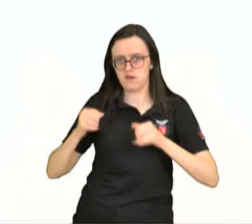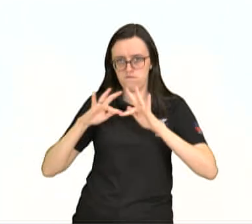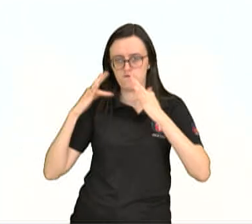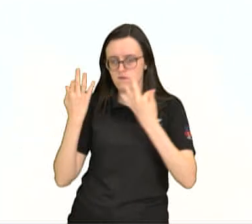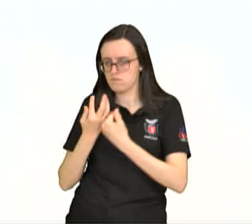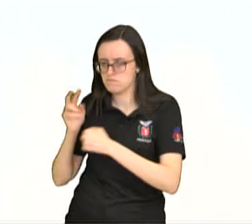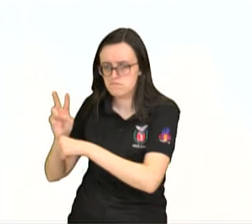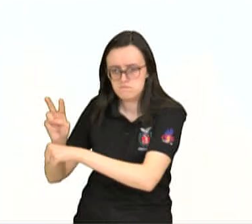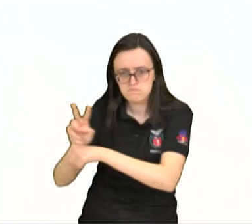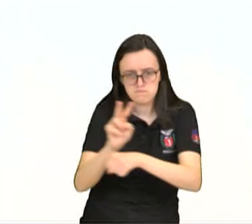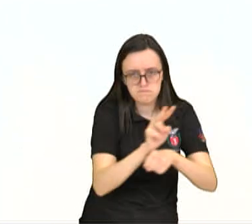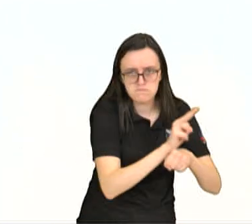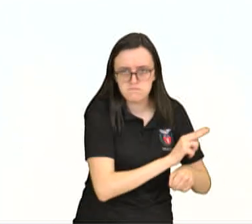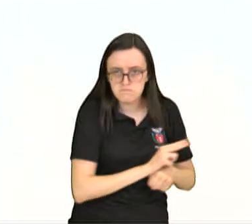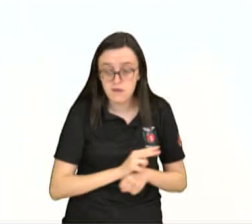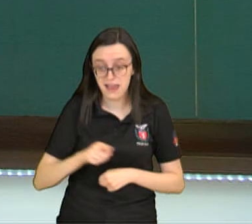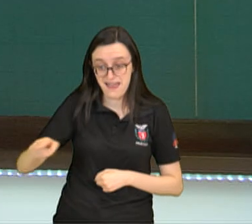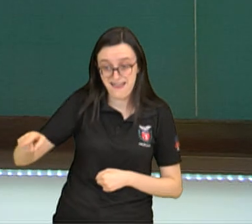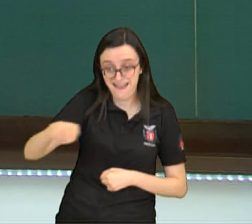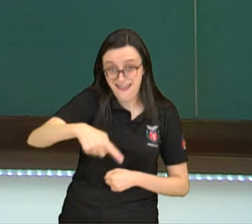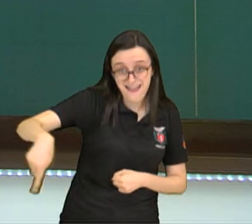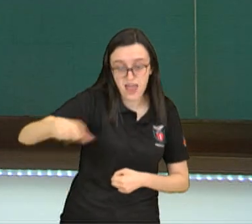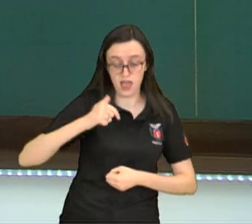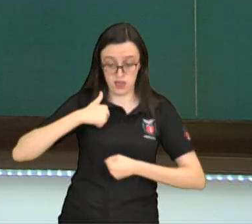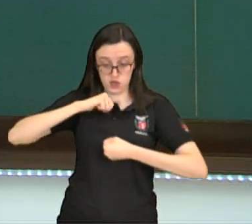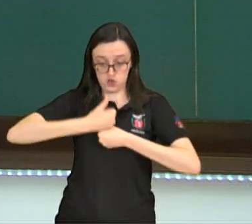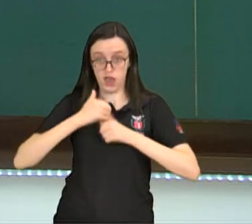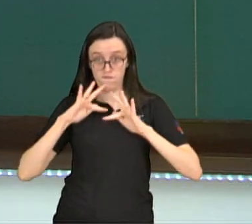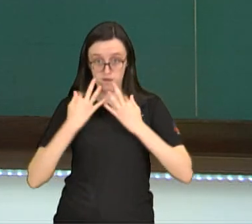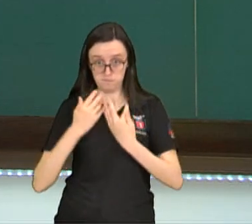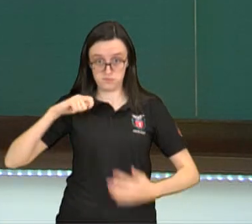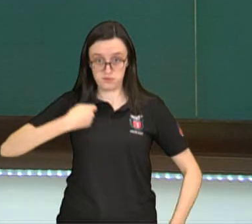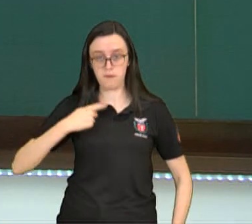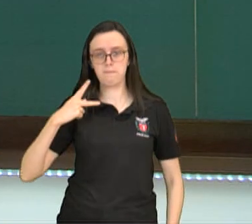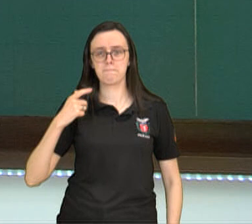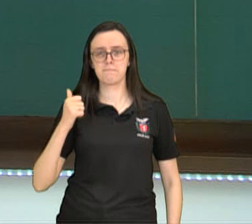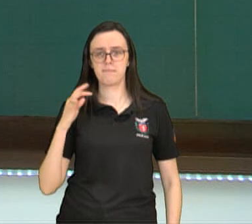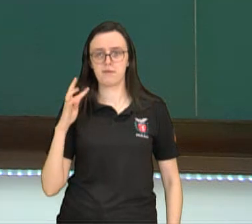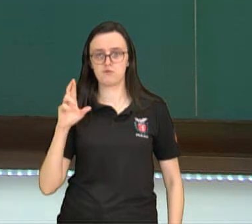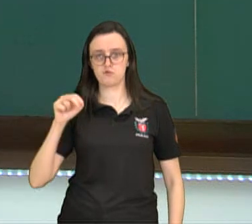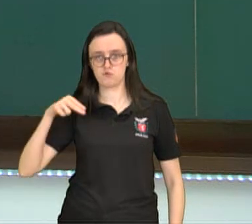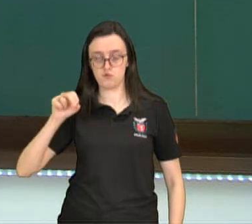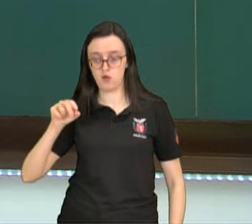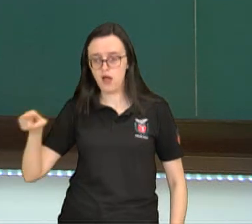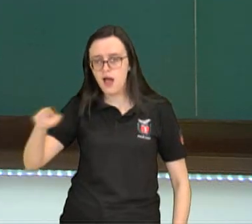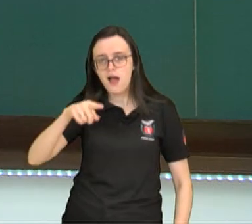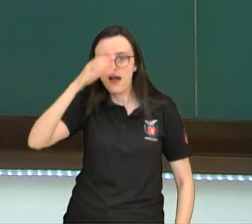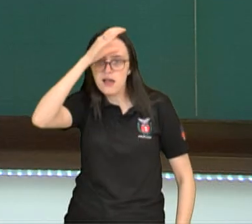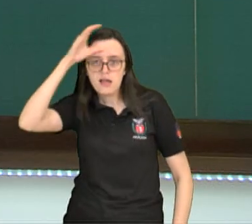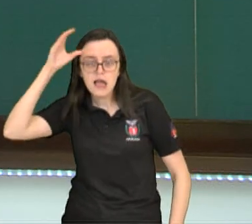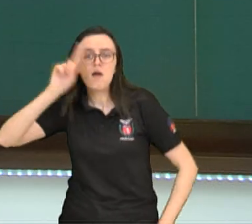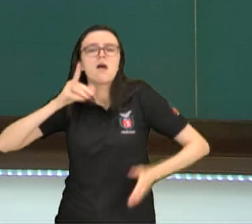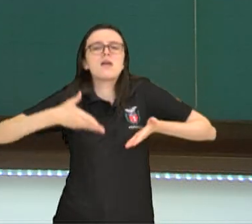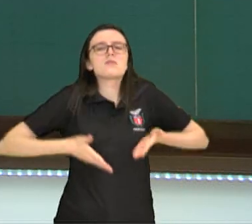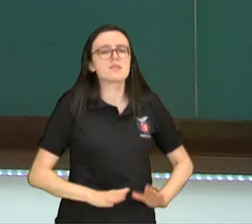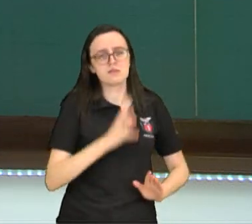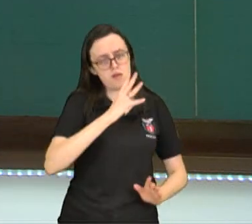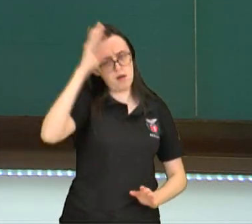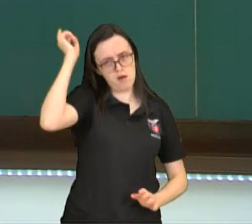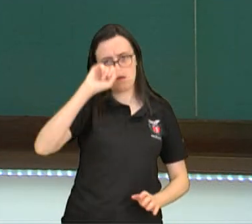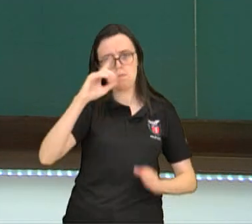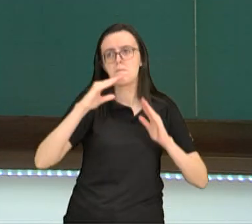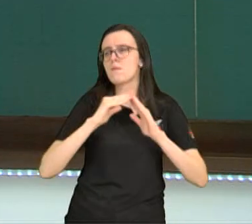chamado patrono. Os clientes, eles eram muitas vezes estrangeiros, né? Que não eram nascidos em Roma,